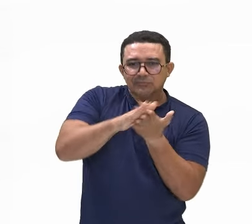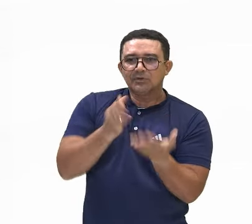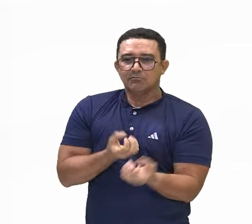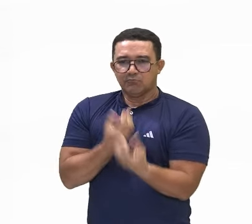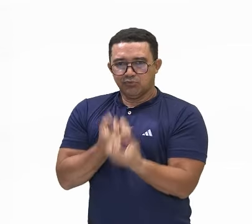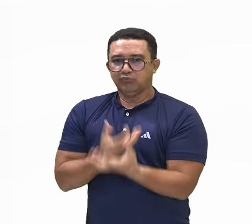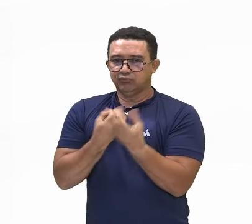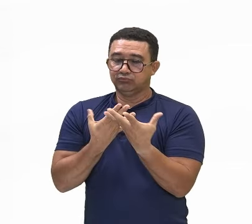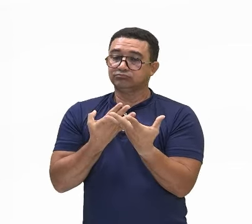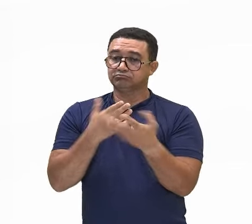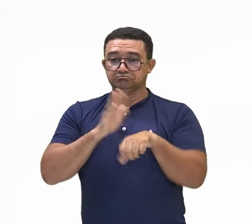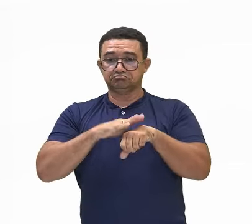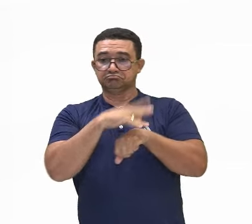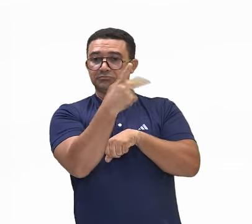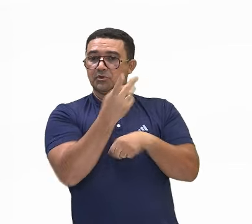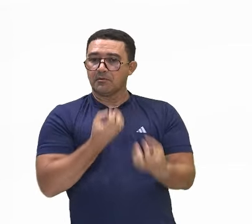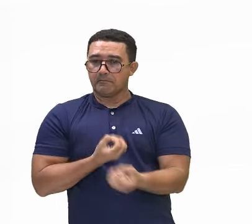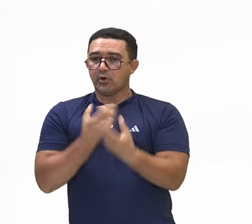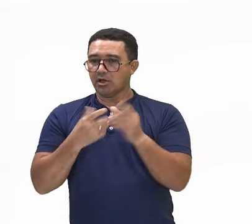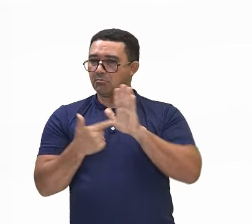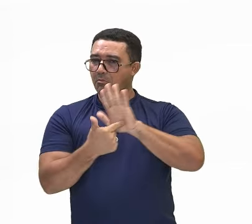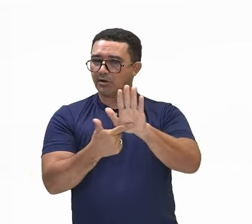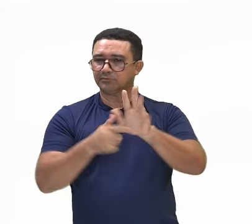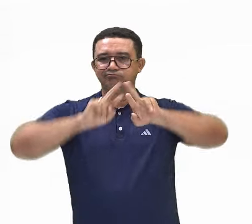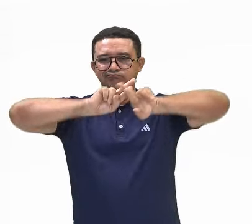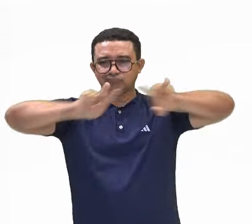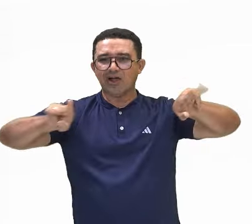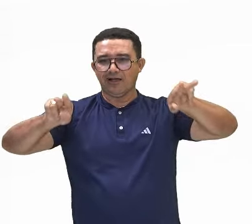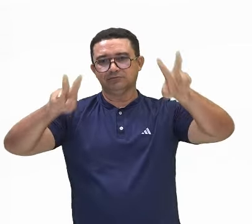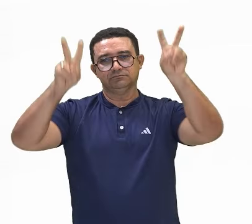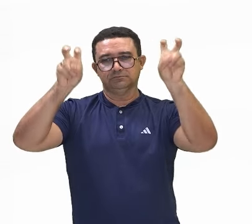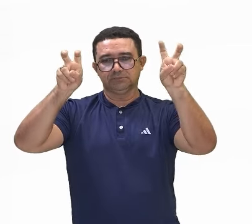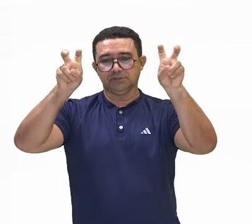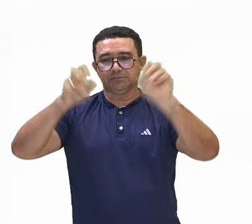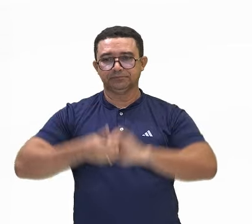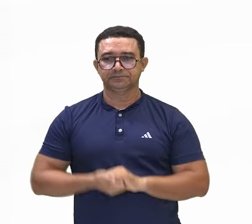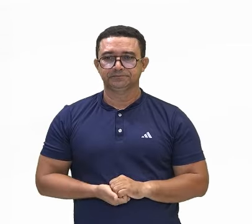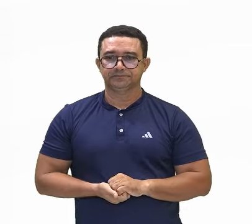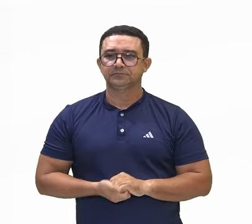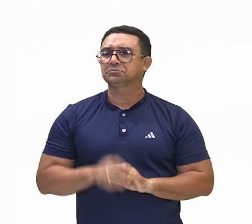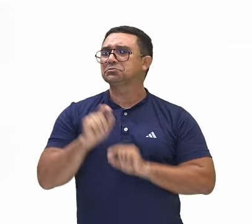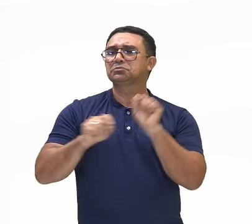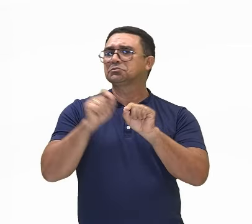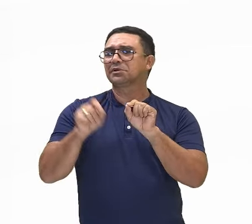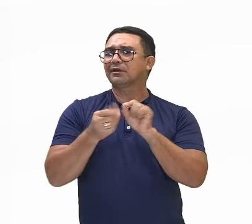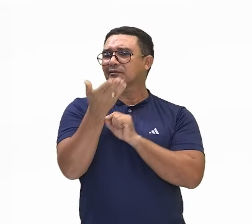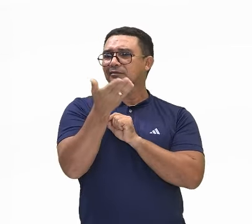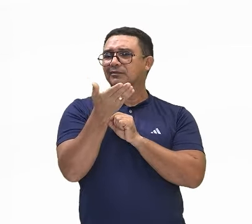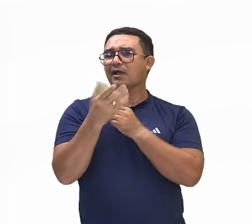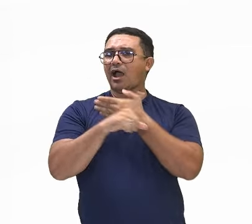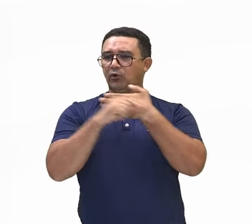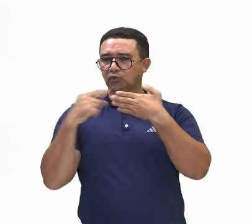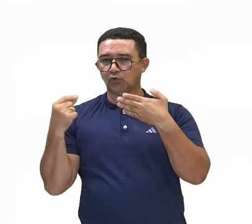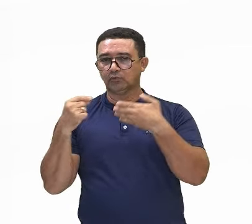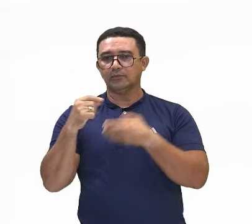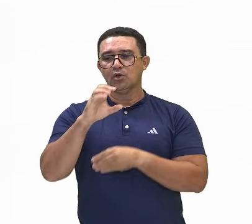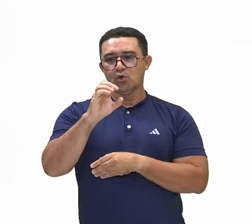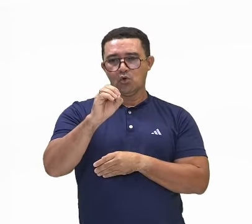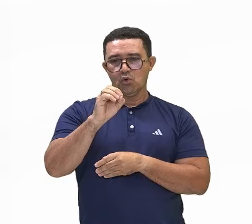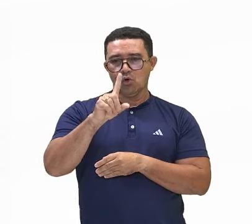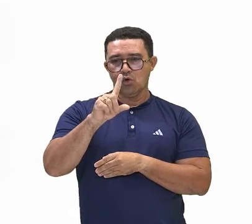por meio de poemas, traz vários temas. Então, vamos só entender um pouquinho quem é Olavo Bilac, né? Então, conhecido aí como o príncipe